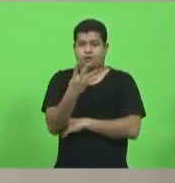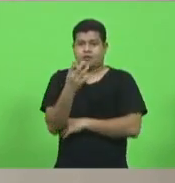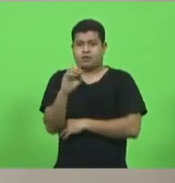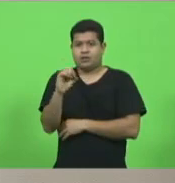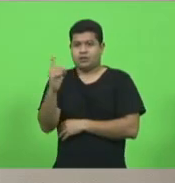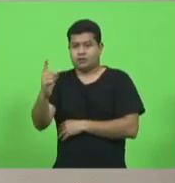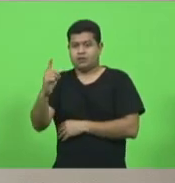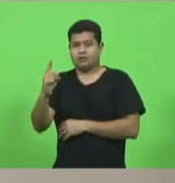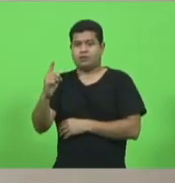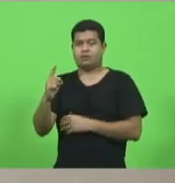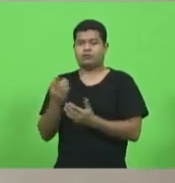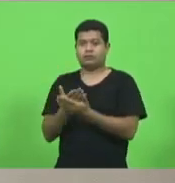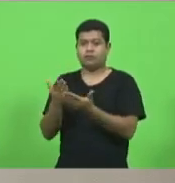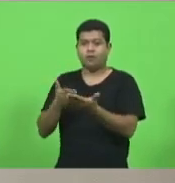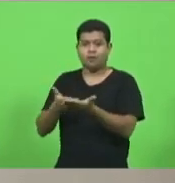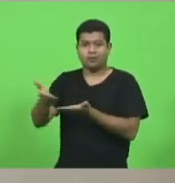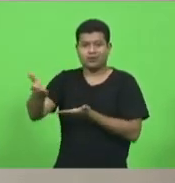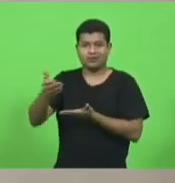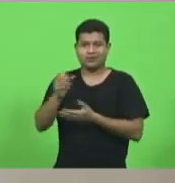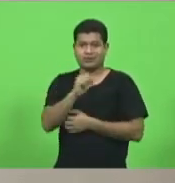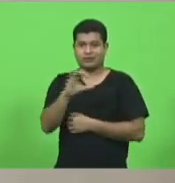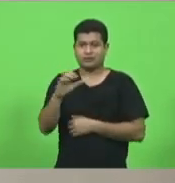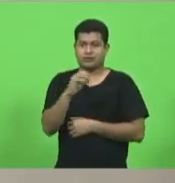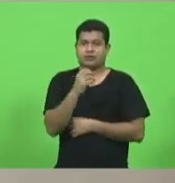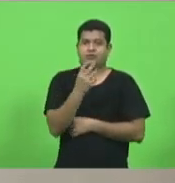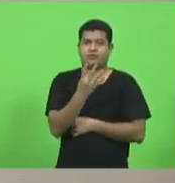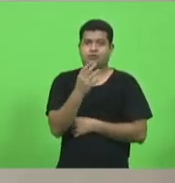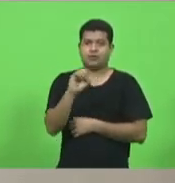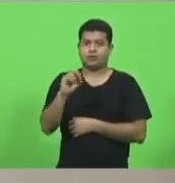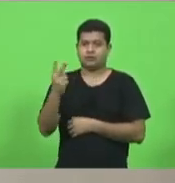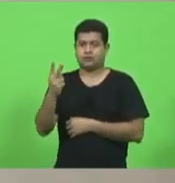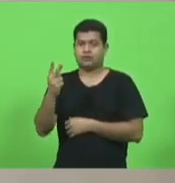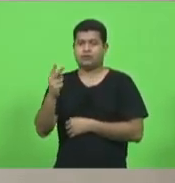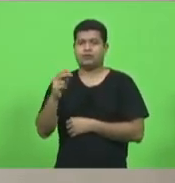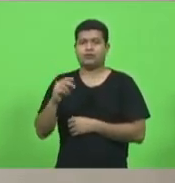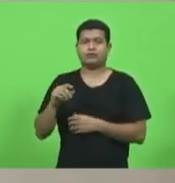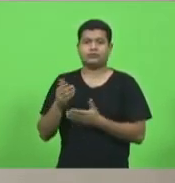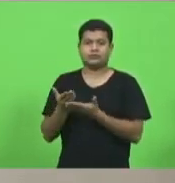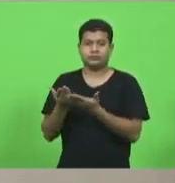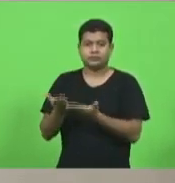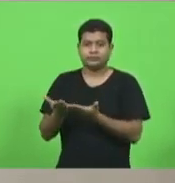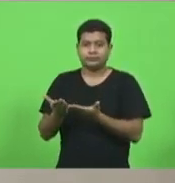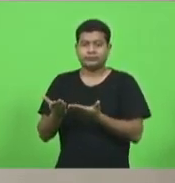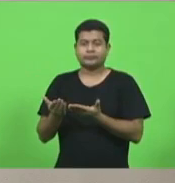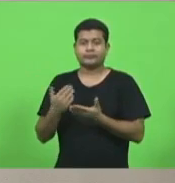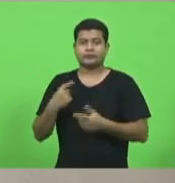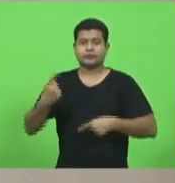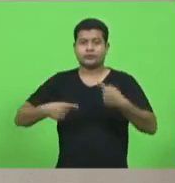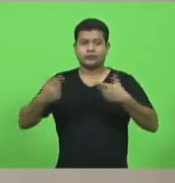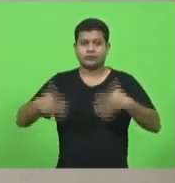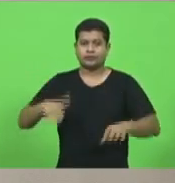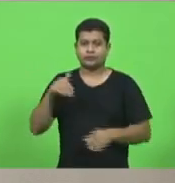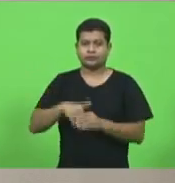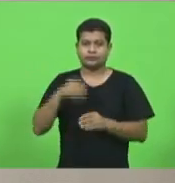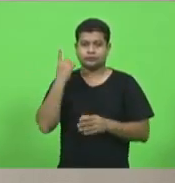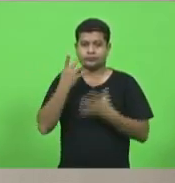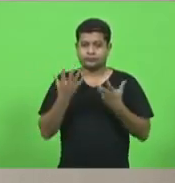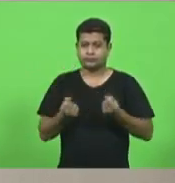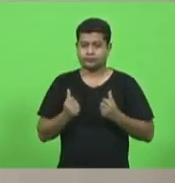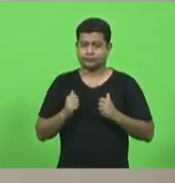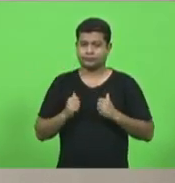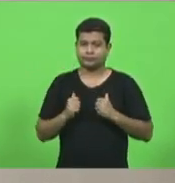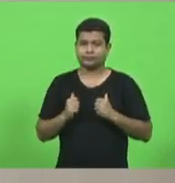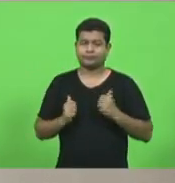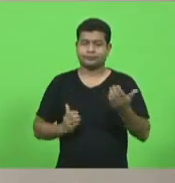acesso à SC 402, em Jurerê, em discussão. Não havendo quem queira discutir em votação, deputados que aprovam, permaneçam como se encontra.